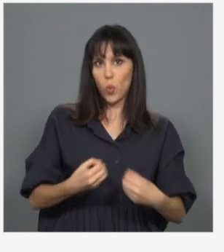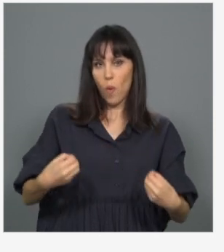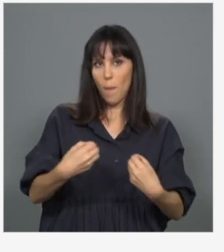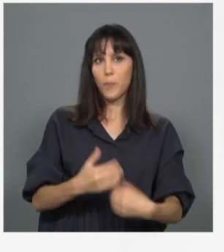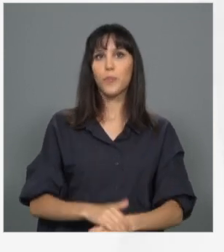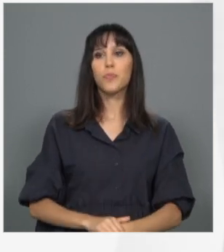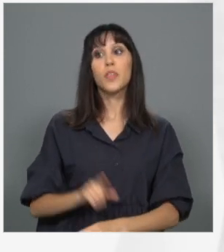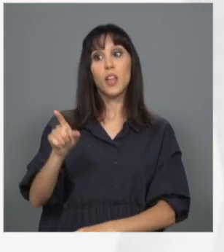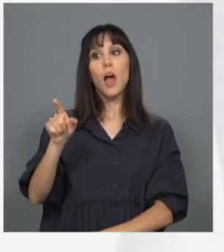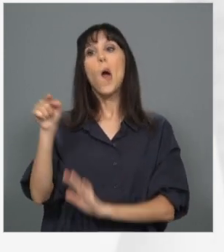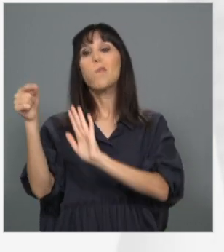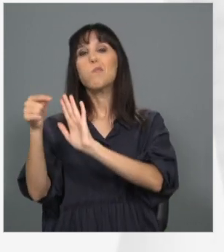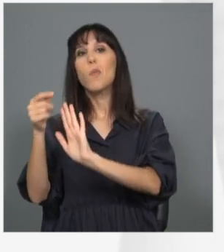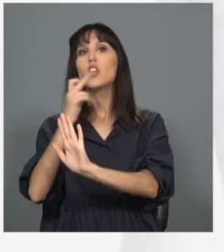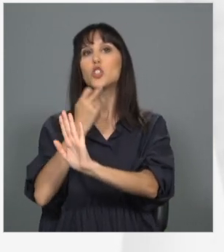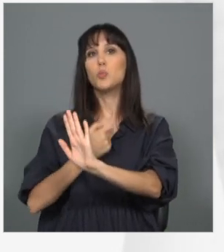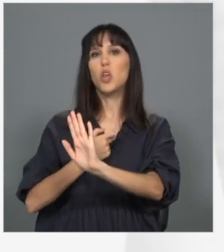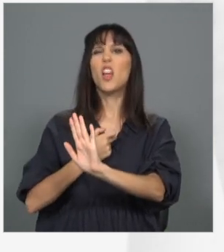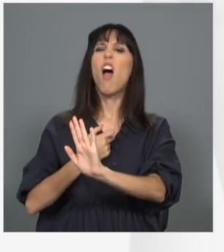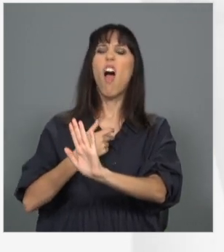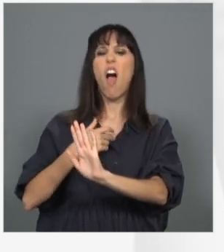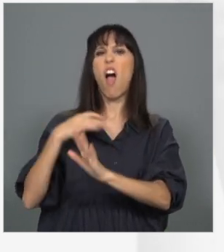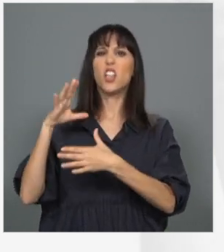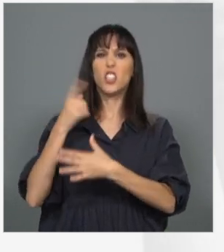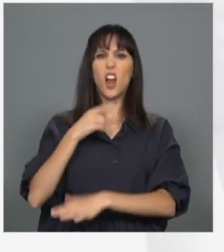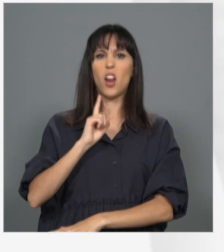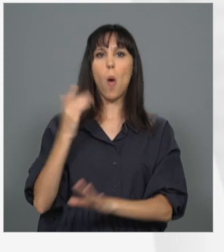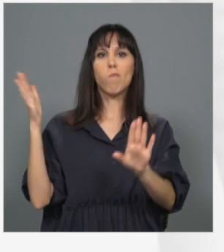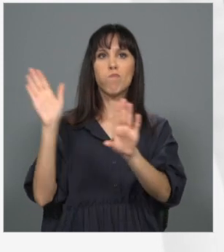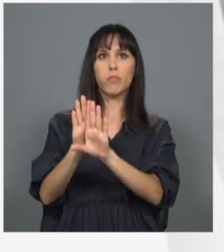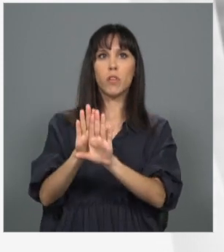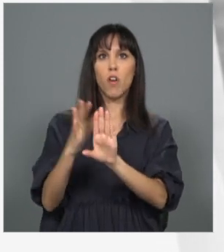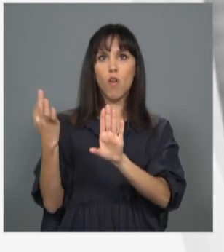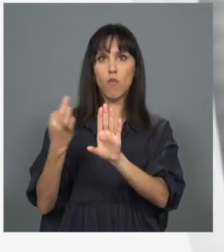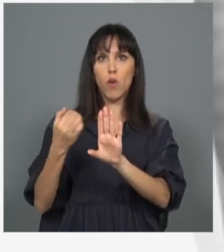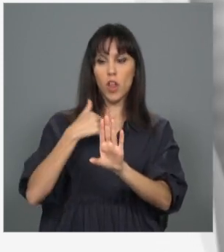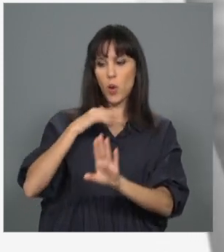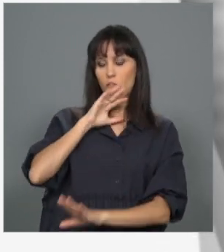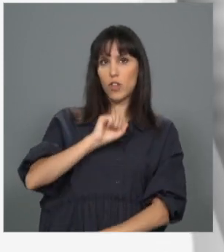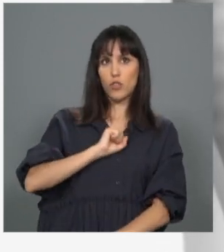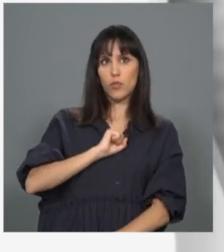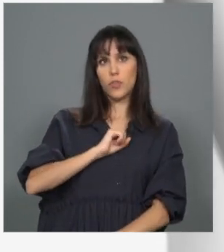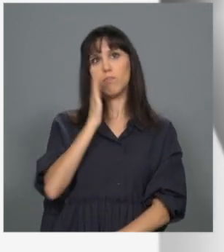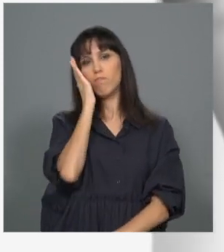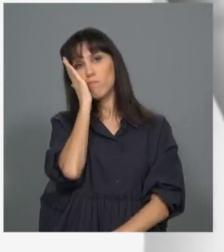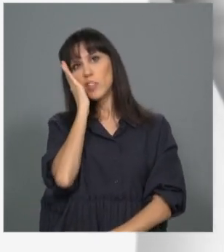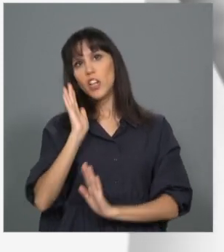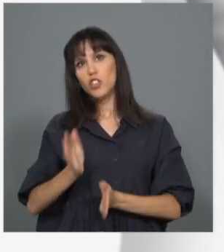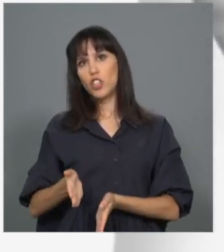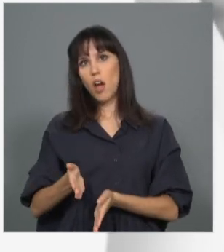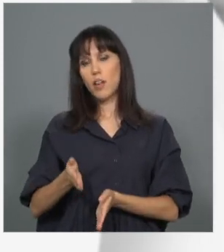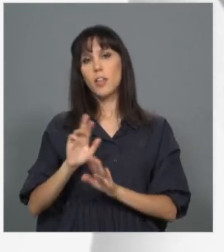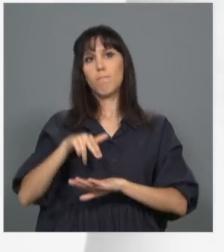poderá responder lá de dentro: não me incomodes, a porta está fechada, eu e os meus filhos estamos deitados e não